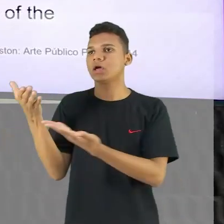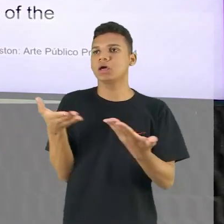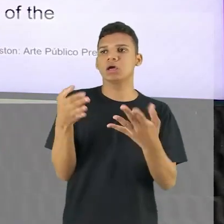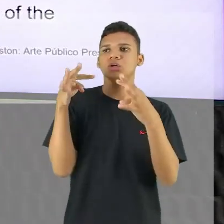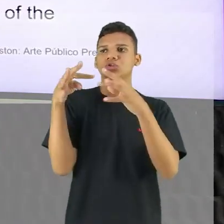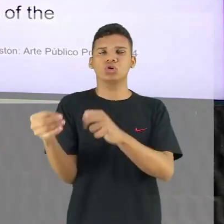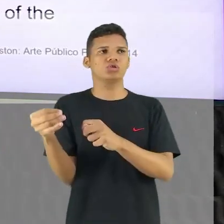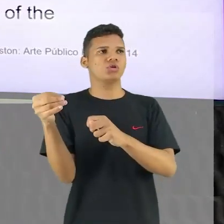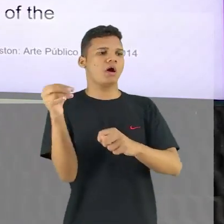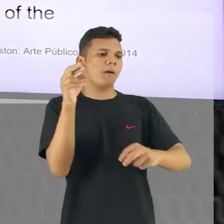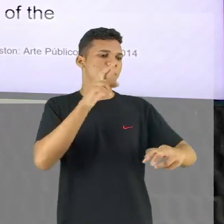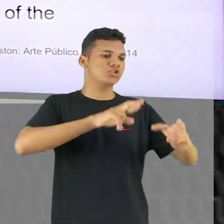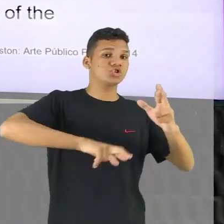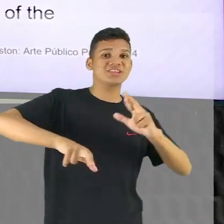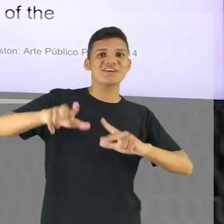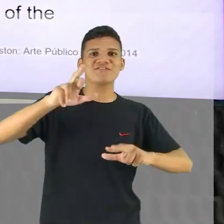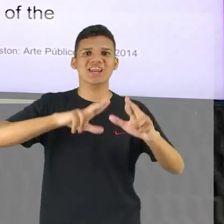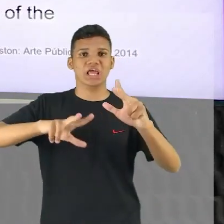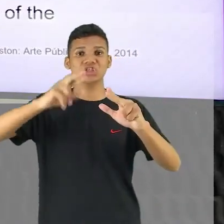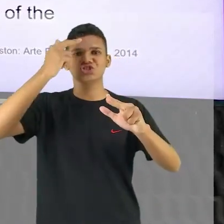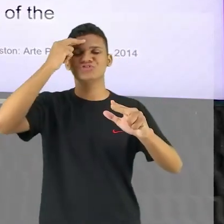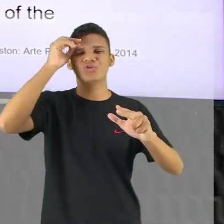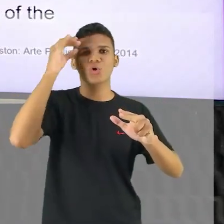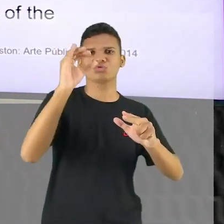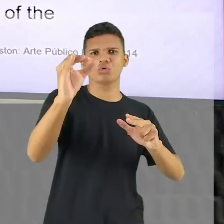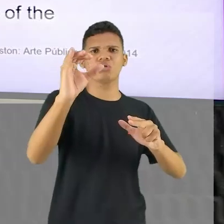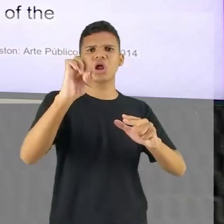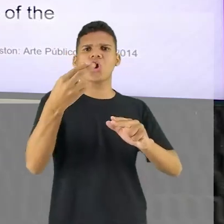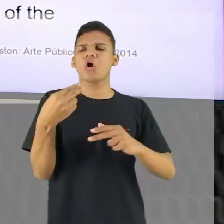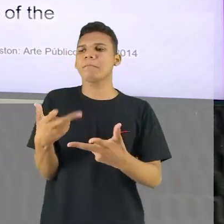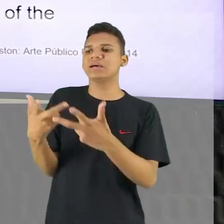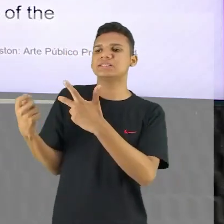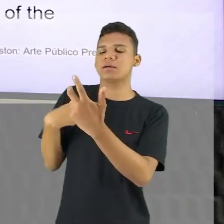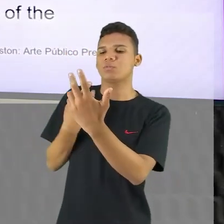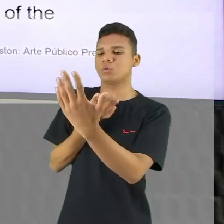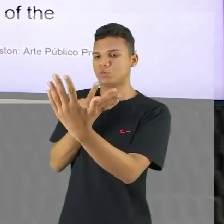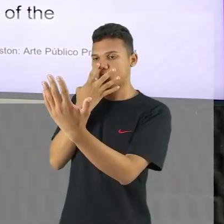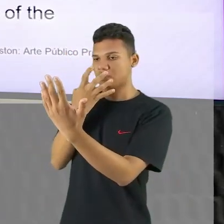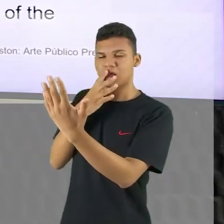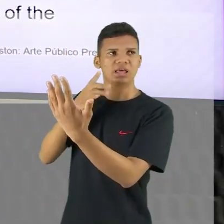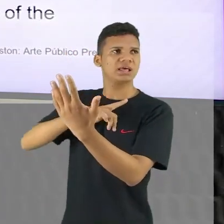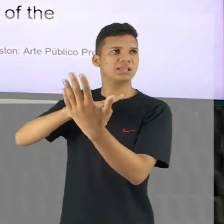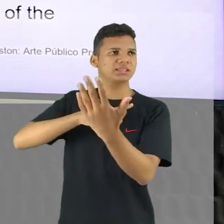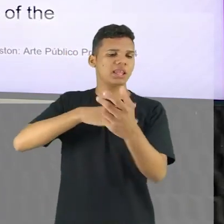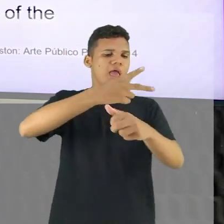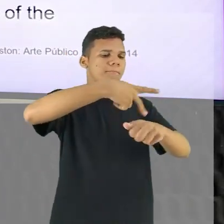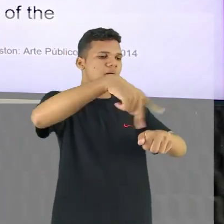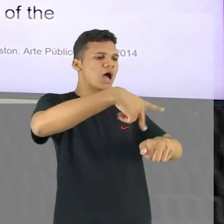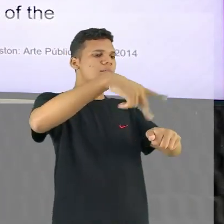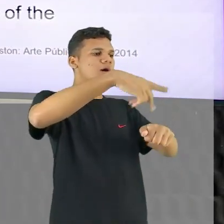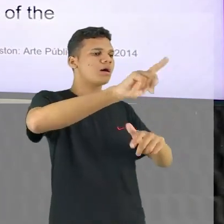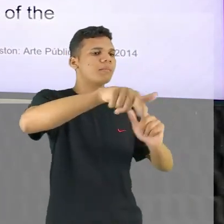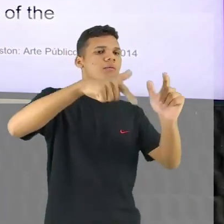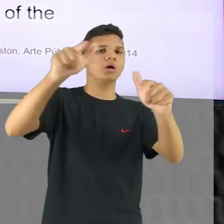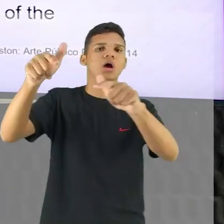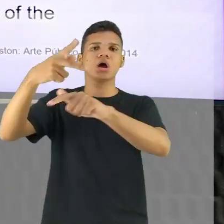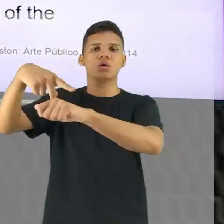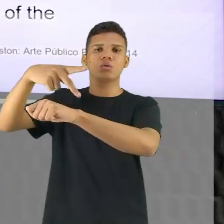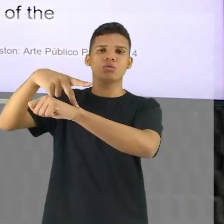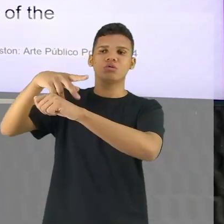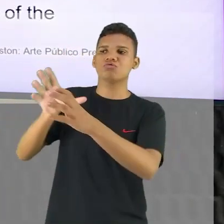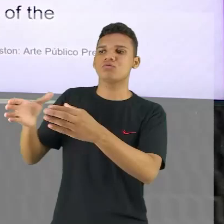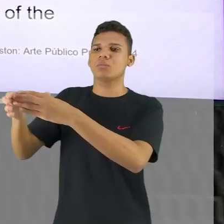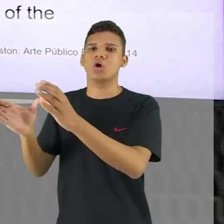de folclore. Aí olha a descrição ou a citação de várias nacionalidades diferentes, ou de várias